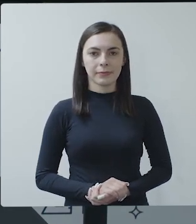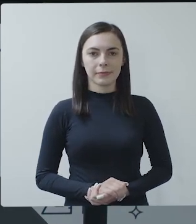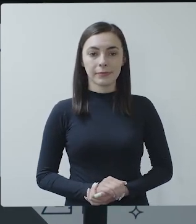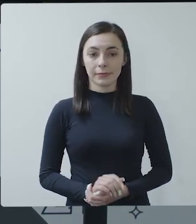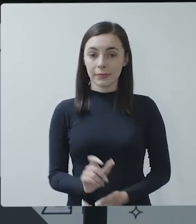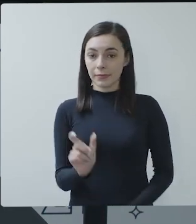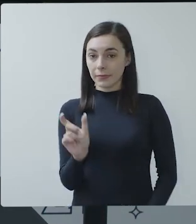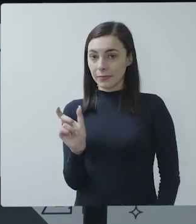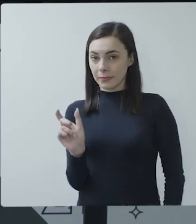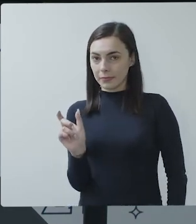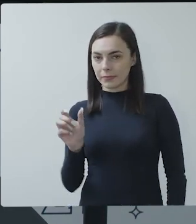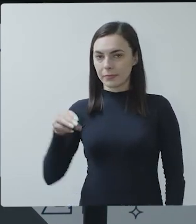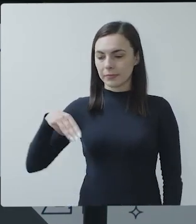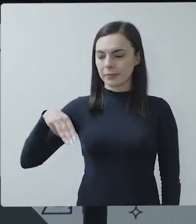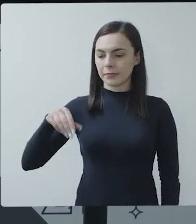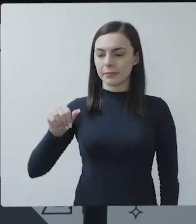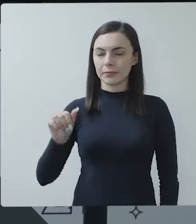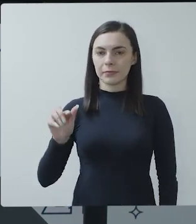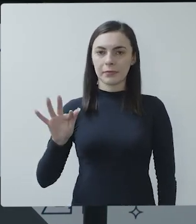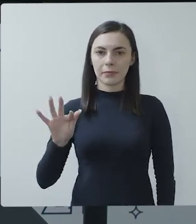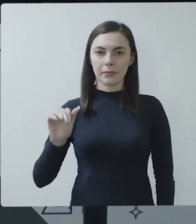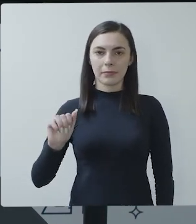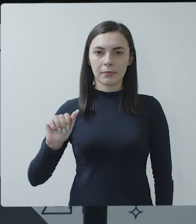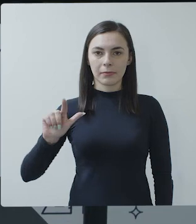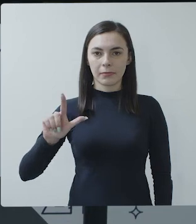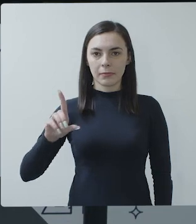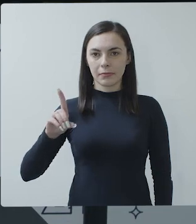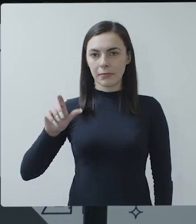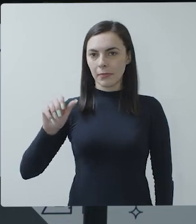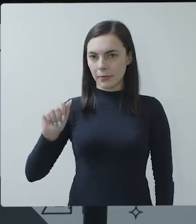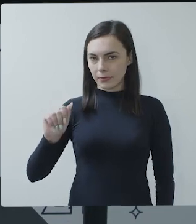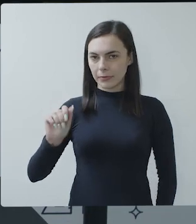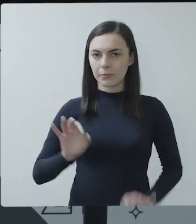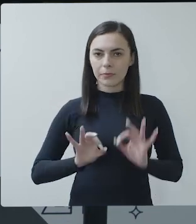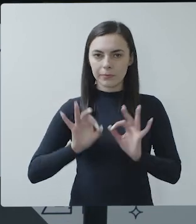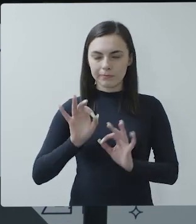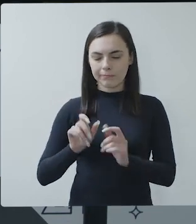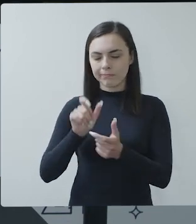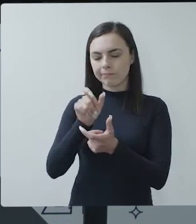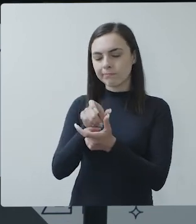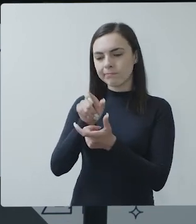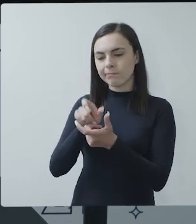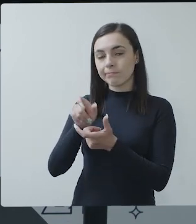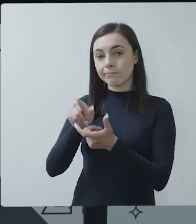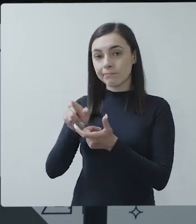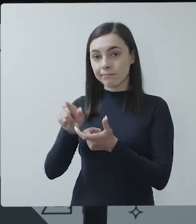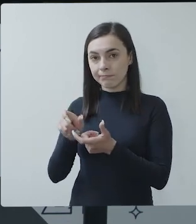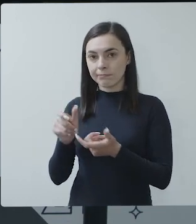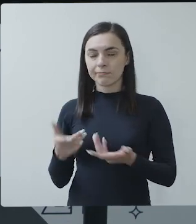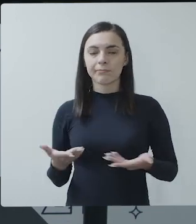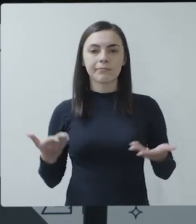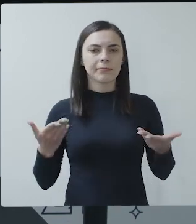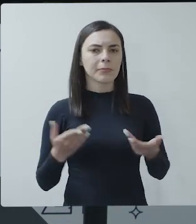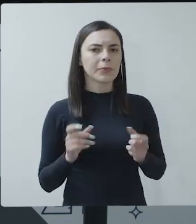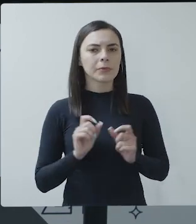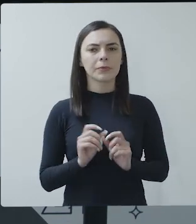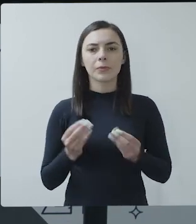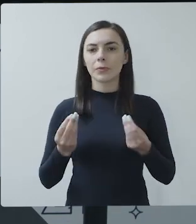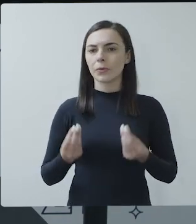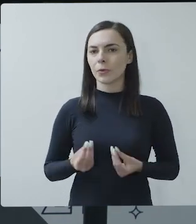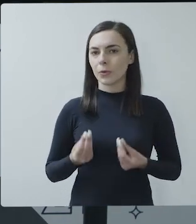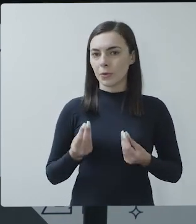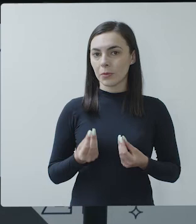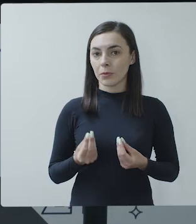Então, aqui nós temos a palavra Mafalda inteira, sem separá-las, né? Sem separar as sílabas. Então, a gente vai fazer aqui,